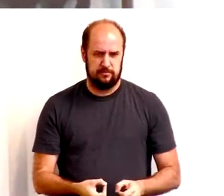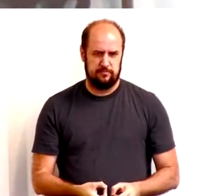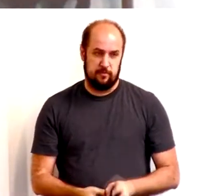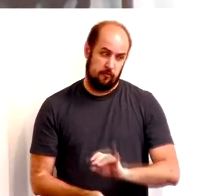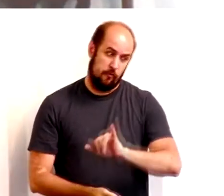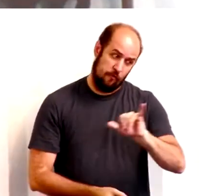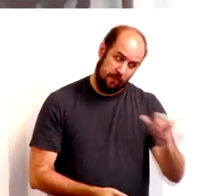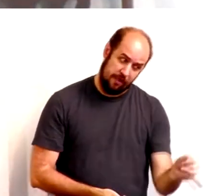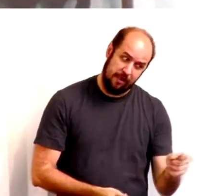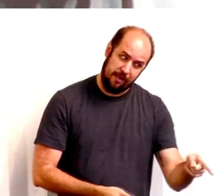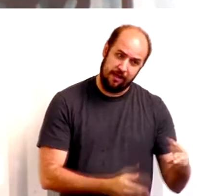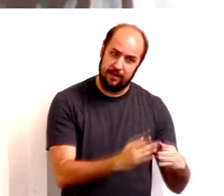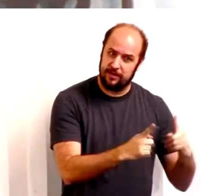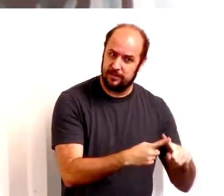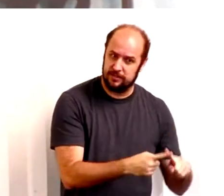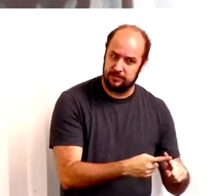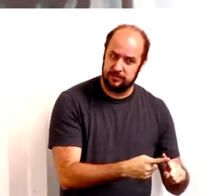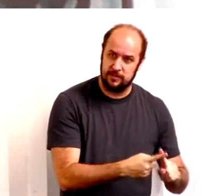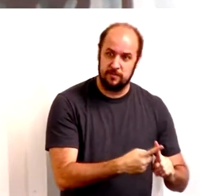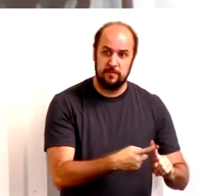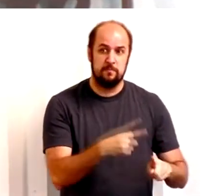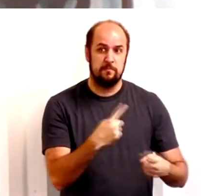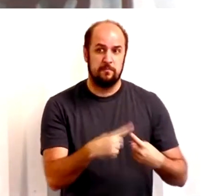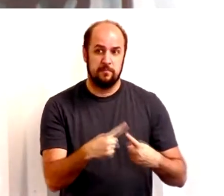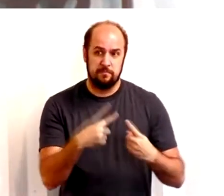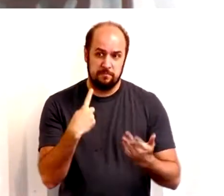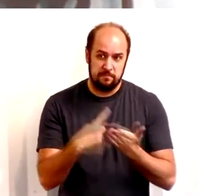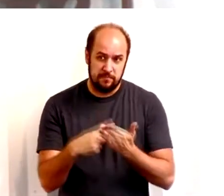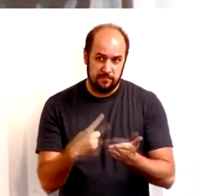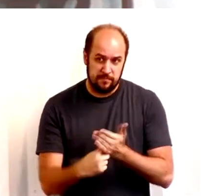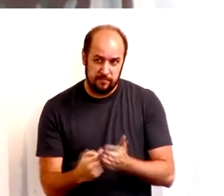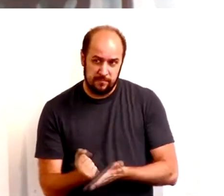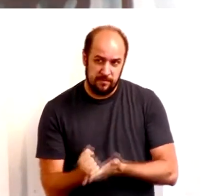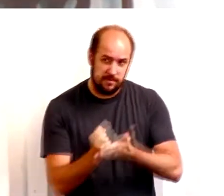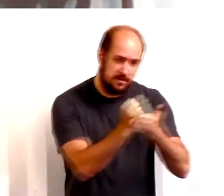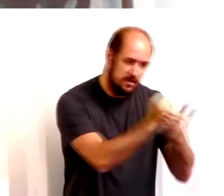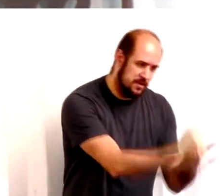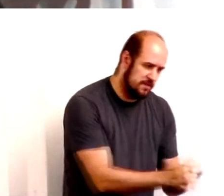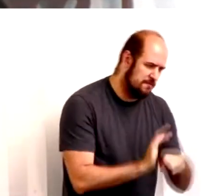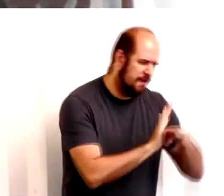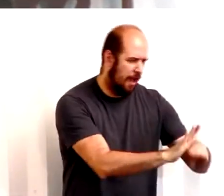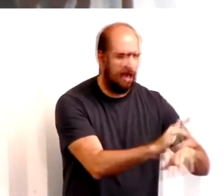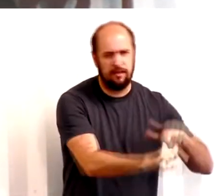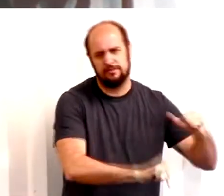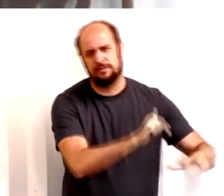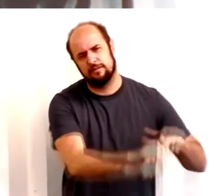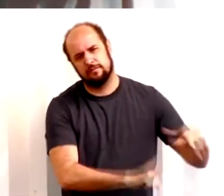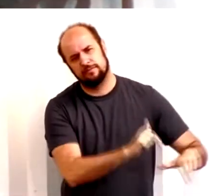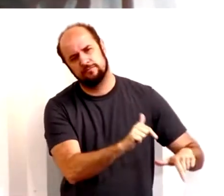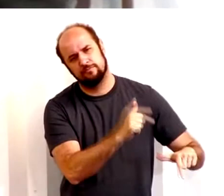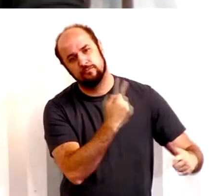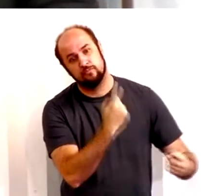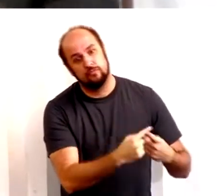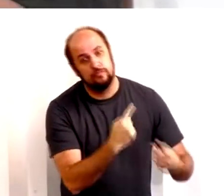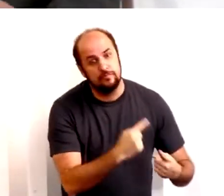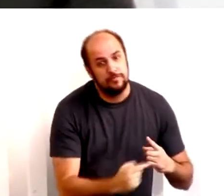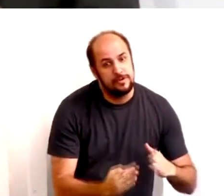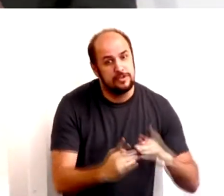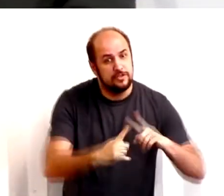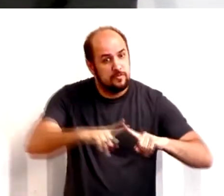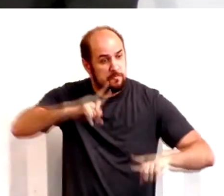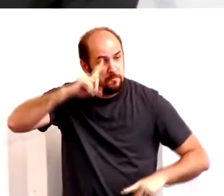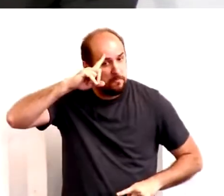igreja, ele era mensageiro e auxiliar nas necessidades. Porque a igreja o enviou